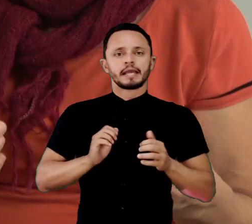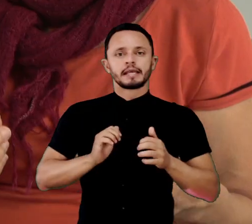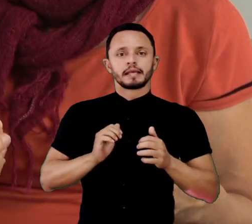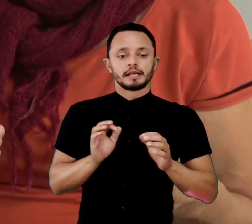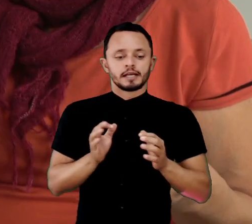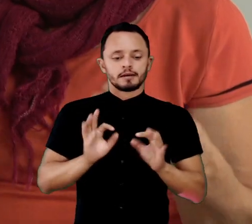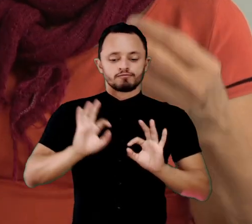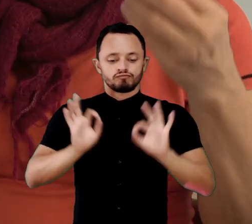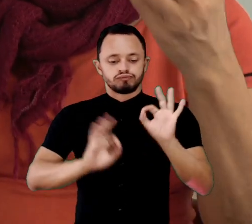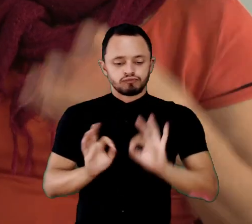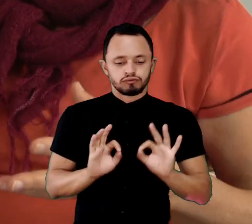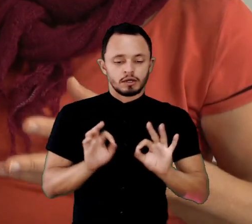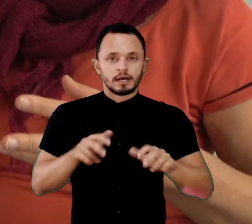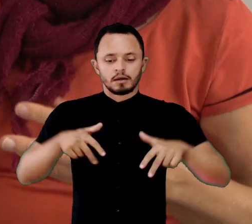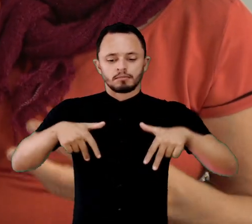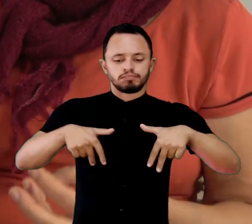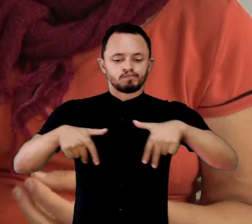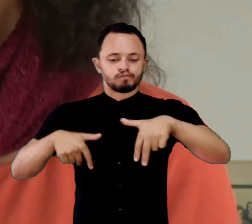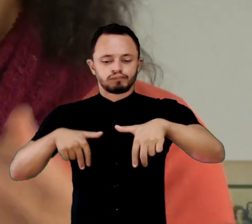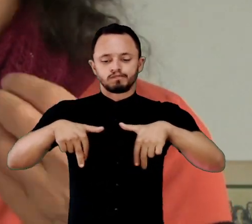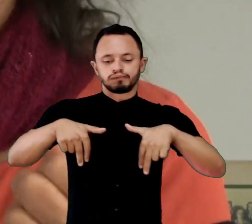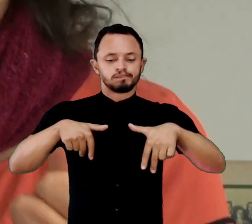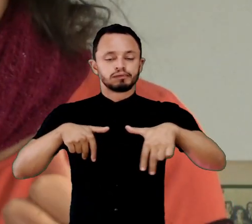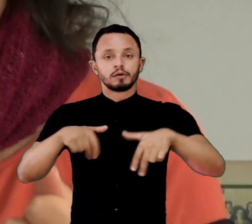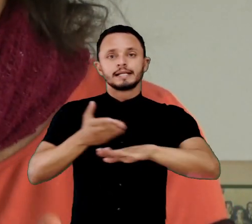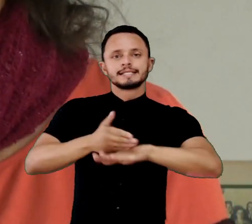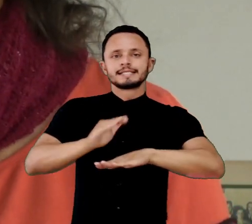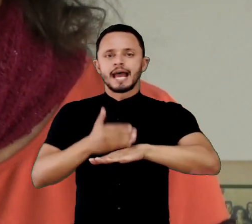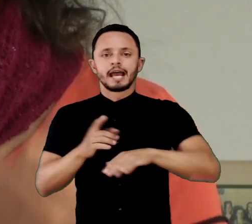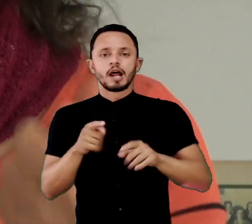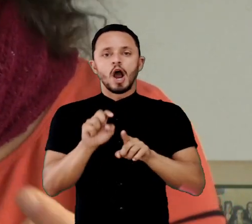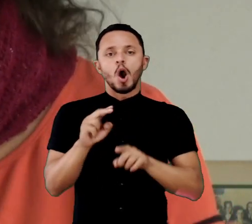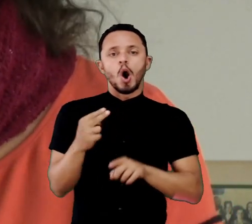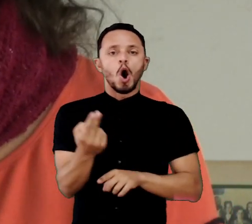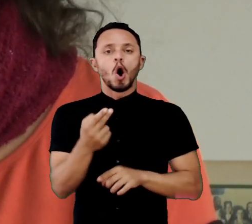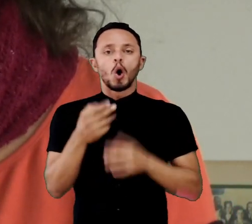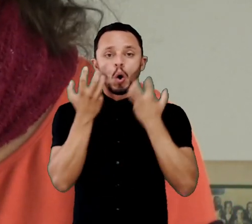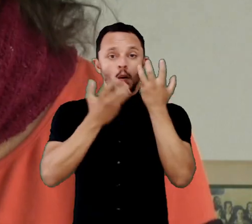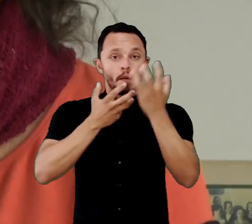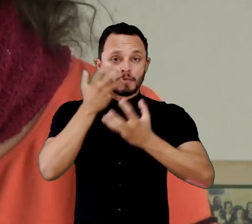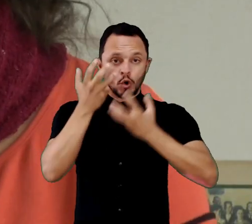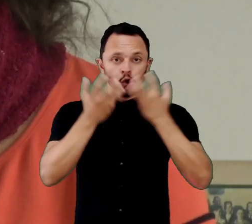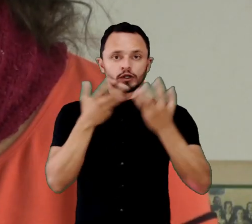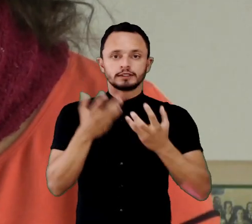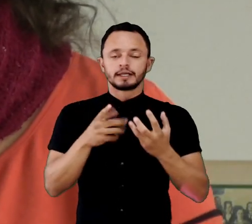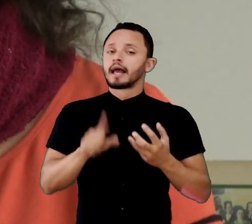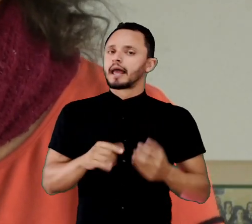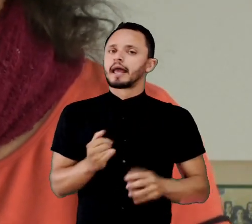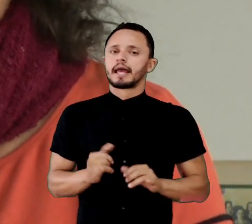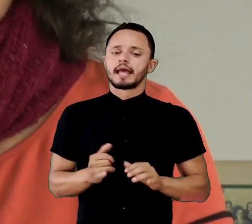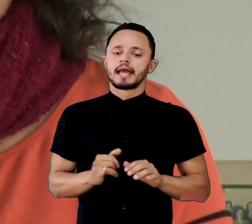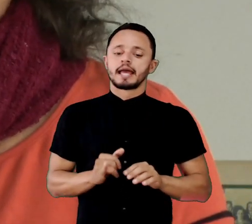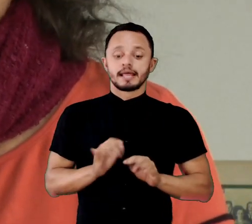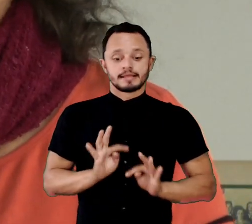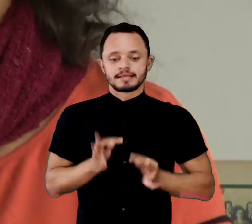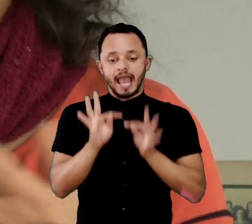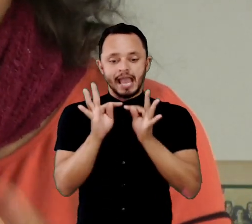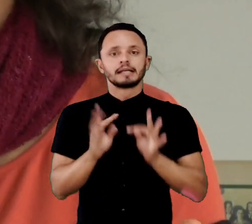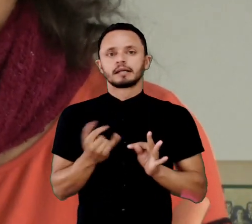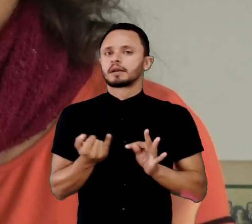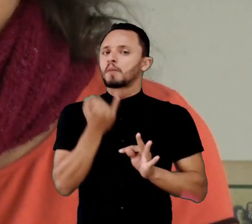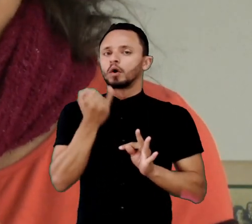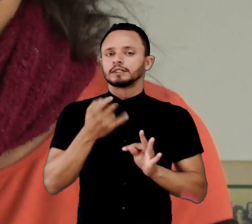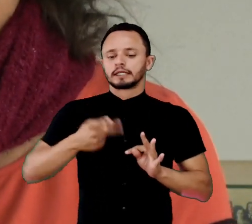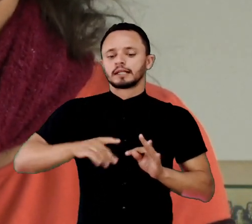cena, da música, né? Porque são técnicas que a gente acha que são muito importantes para o teatro, né?